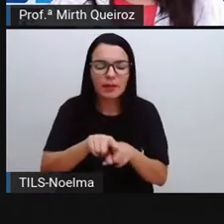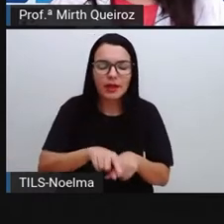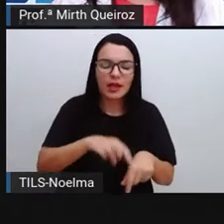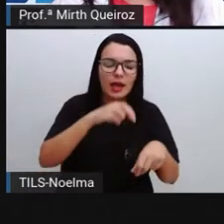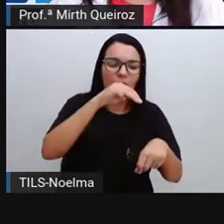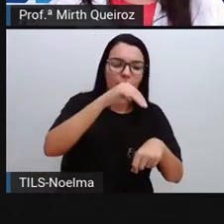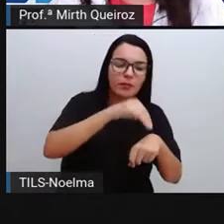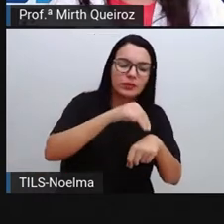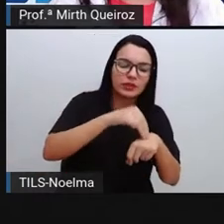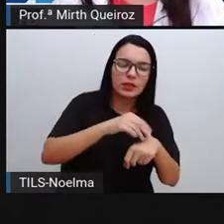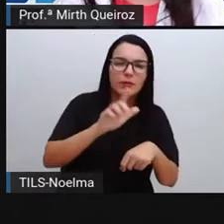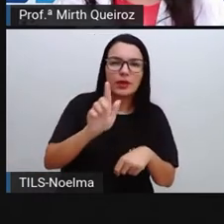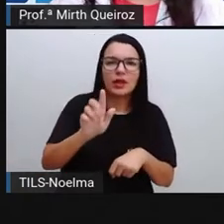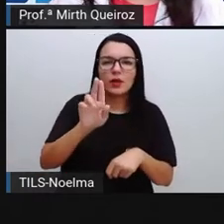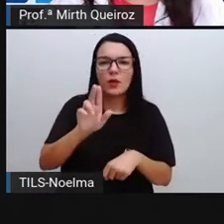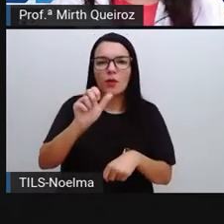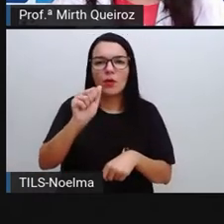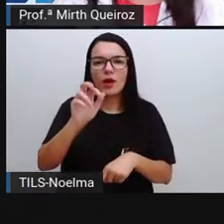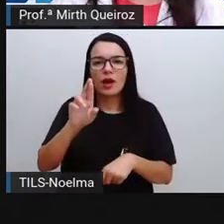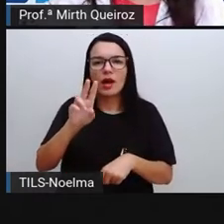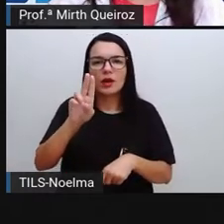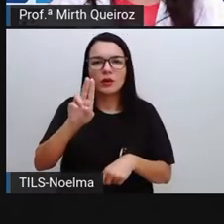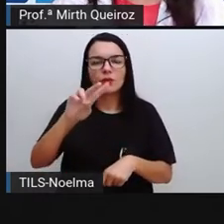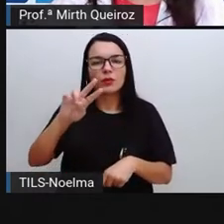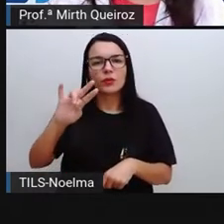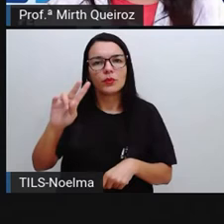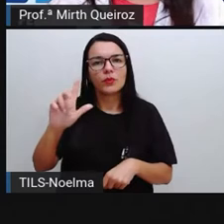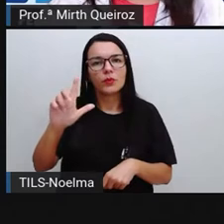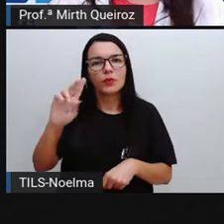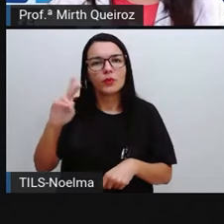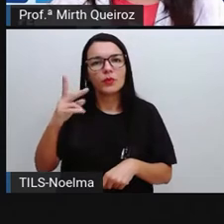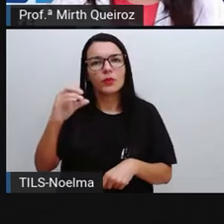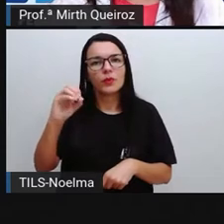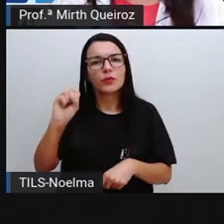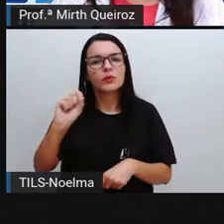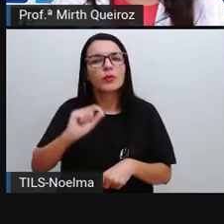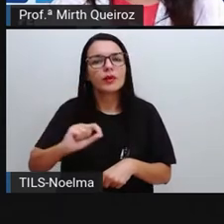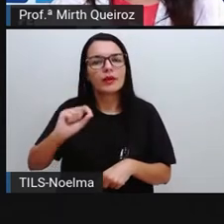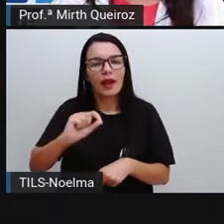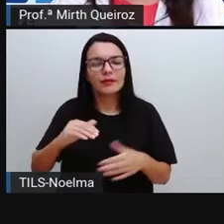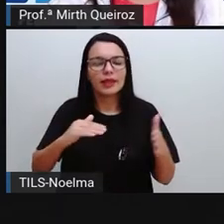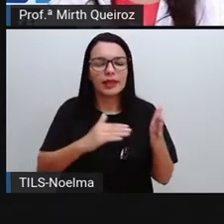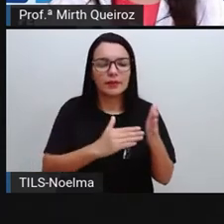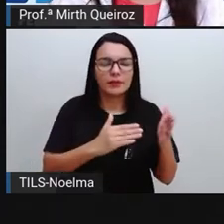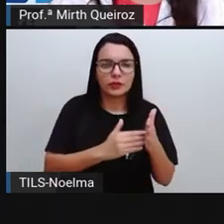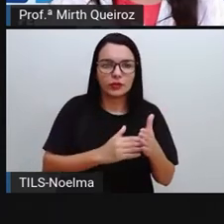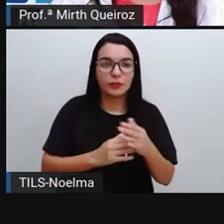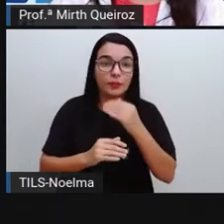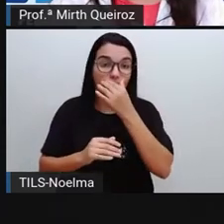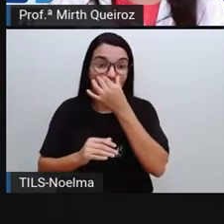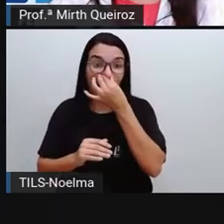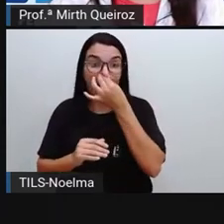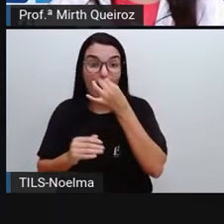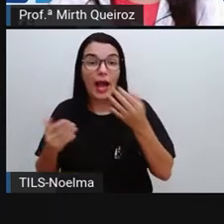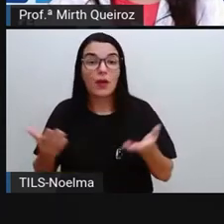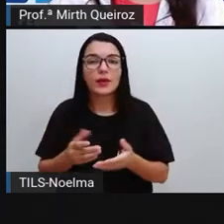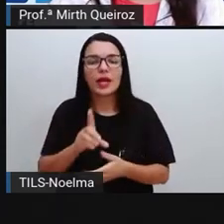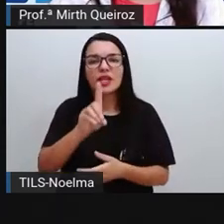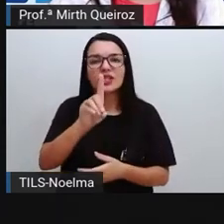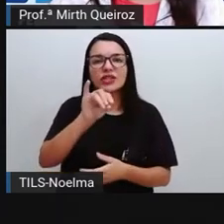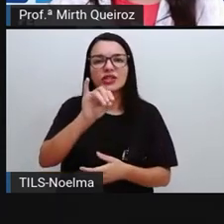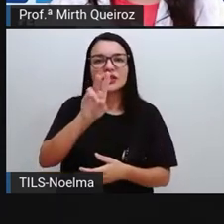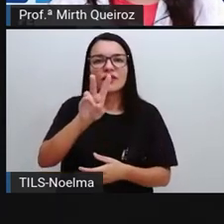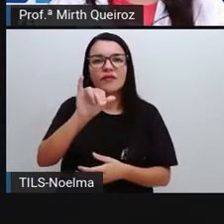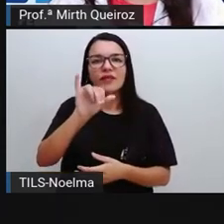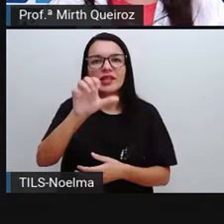de Guarulhos. Então, essa separação entre os dois municípios a gente chama de limite. Já a divisa é um termo que ele